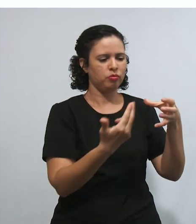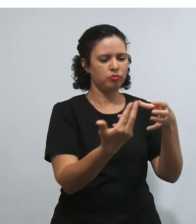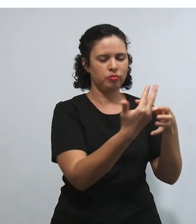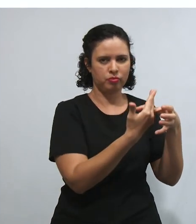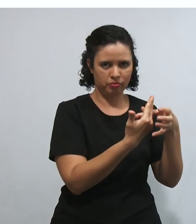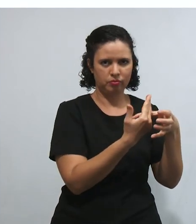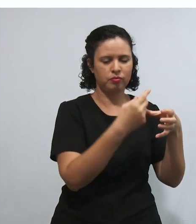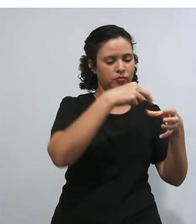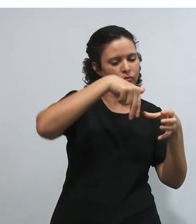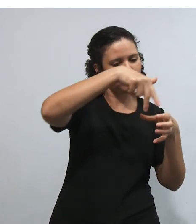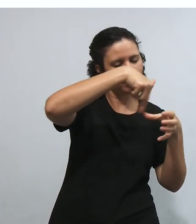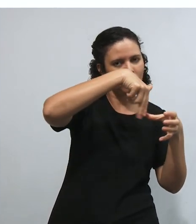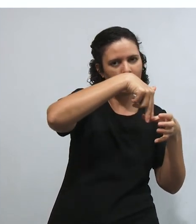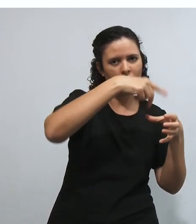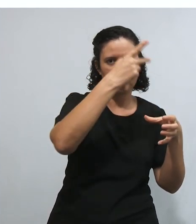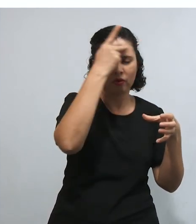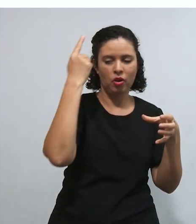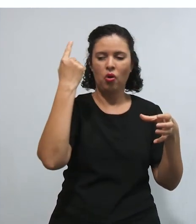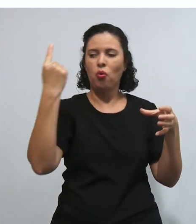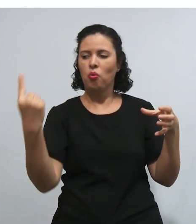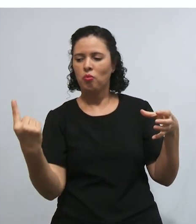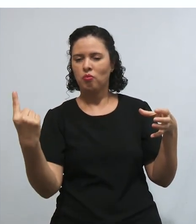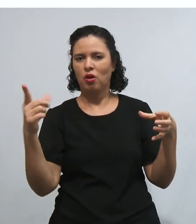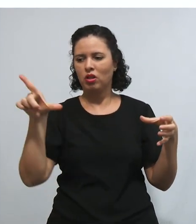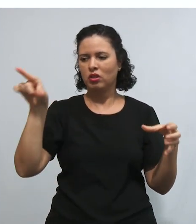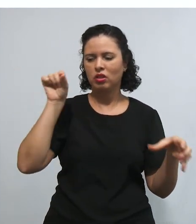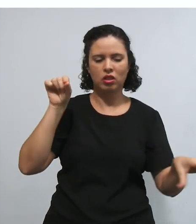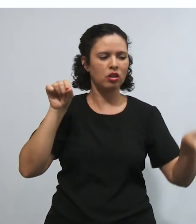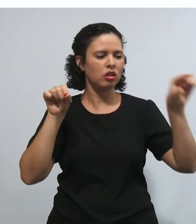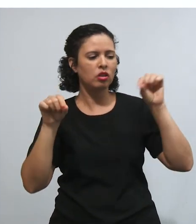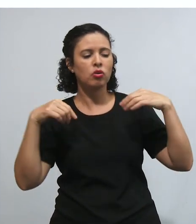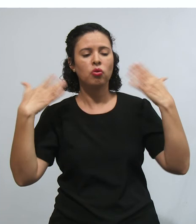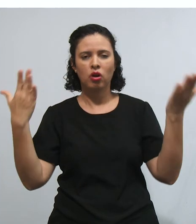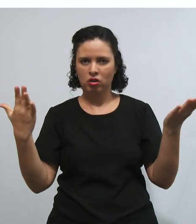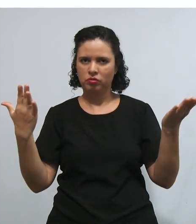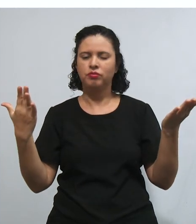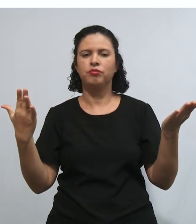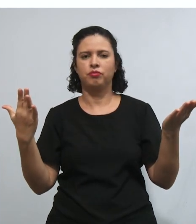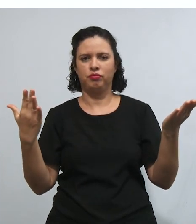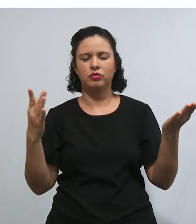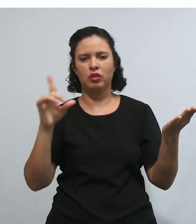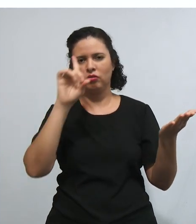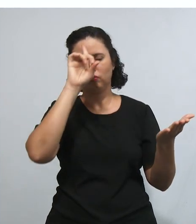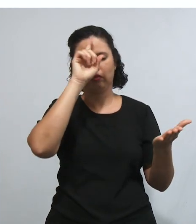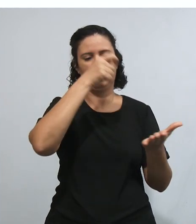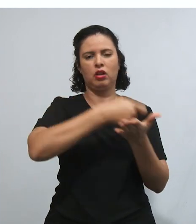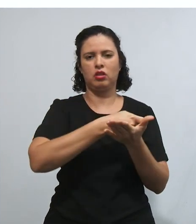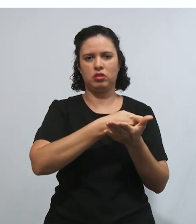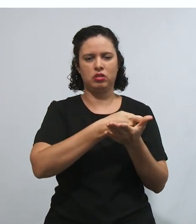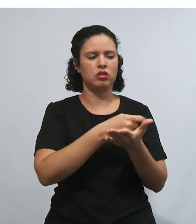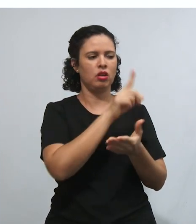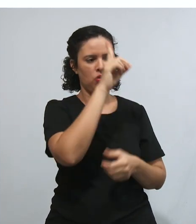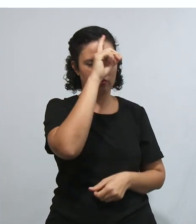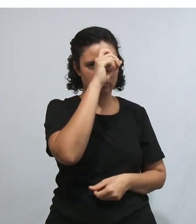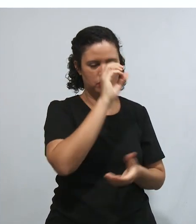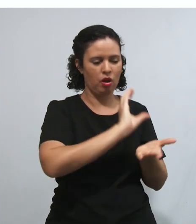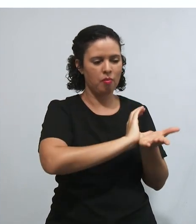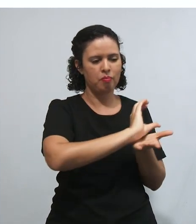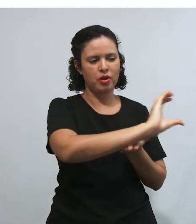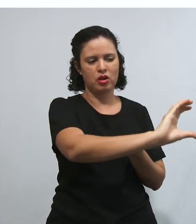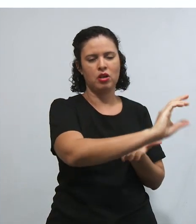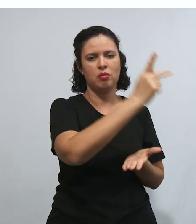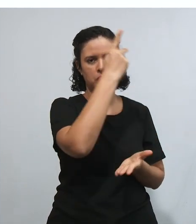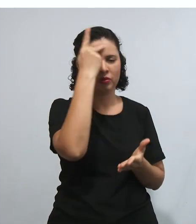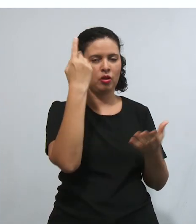investir, ele vai destinar esse dinheiro para um hospital que vai salvar centenas de